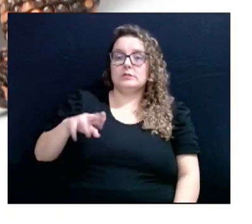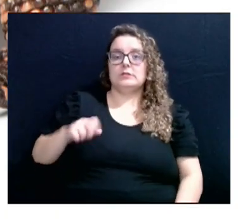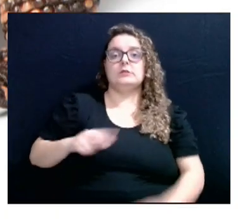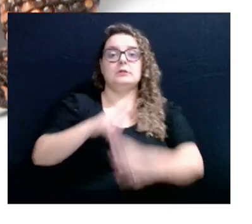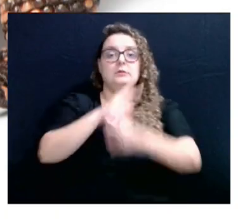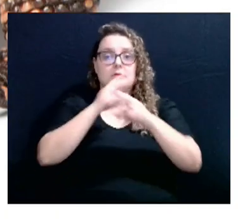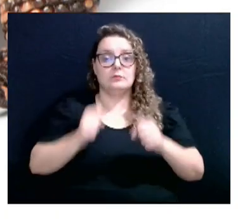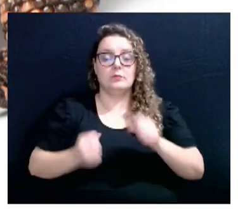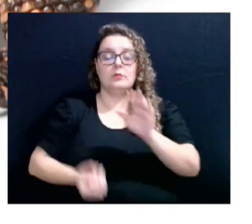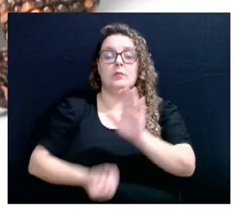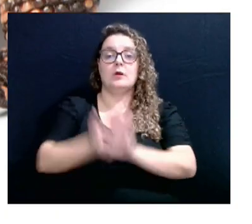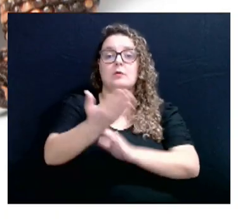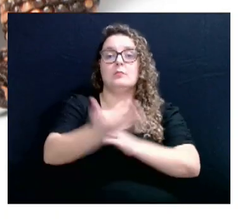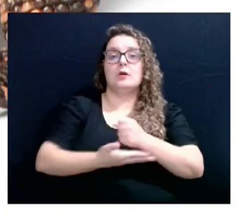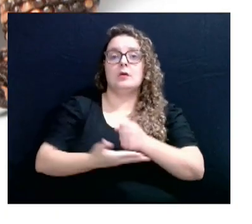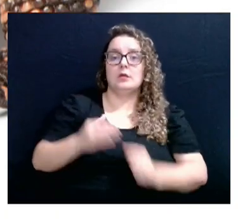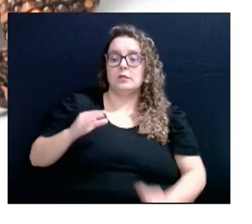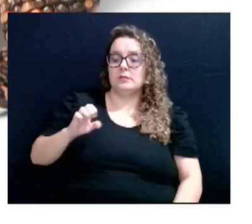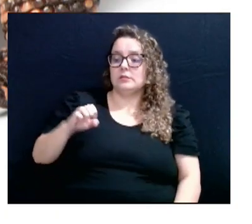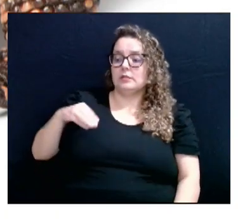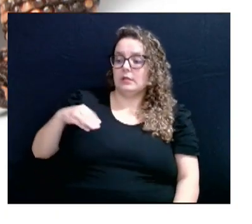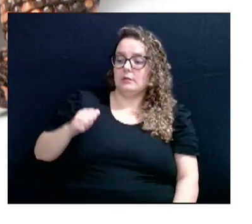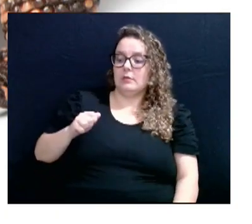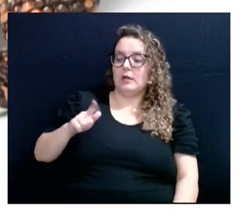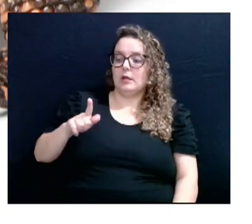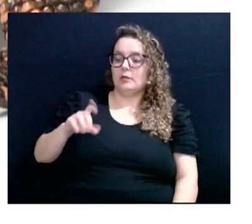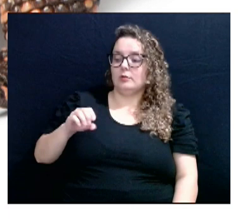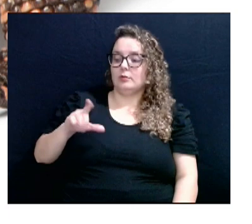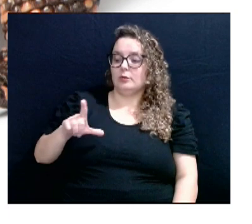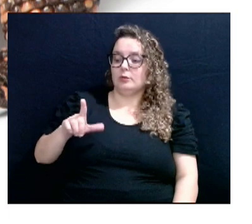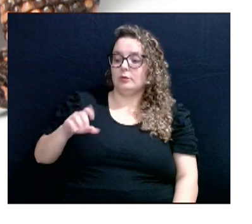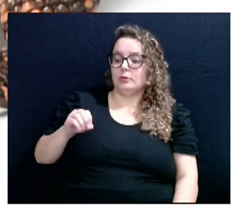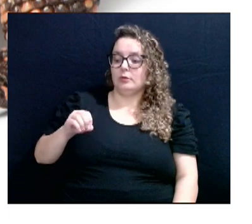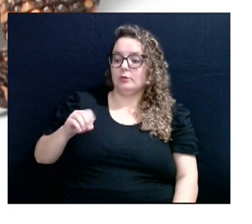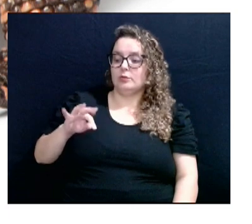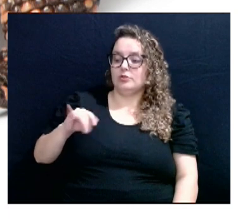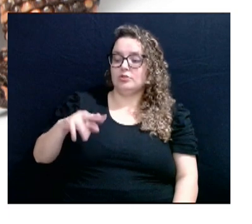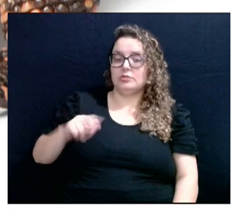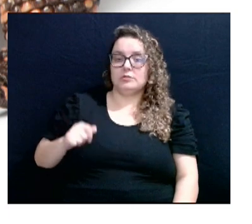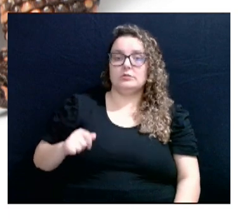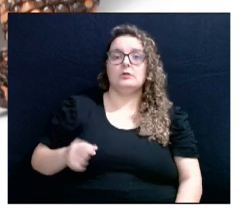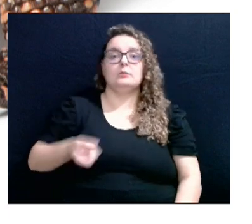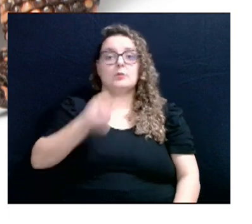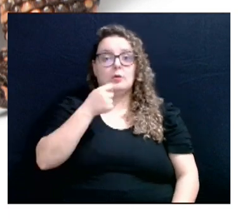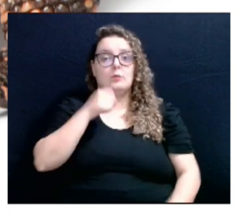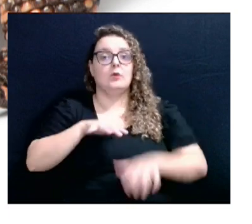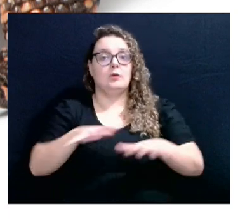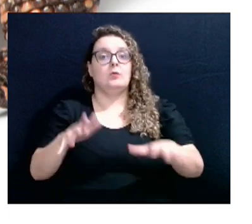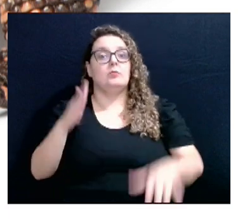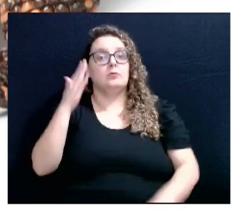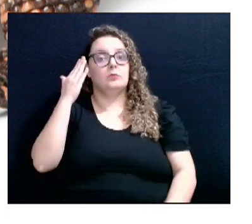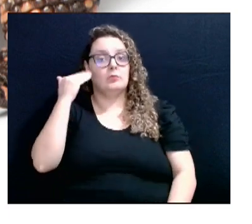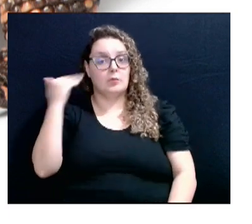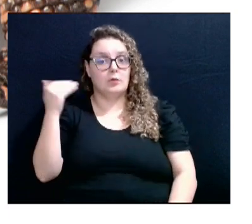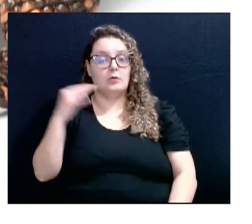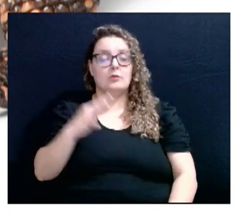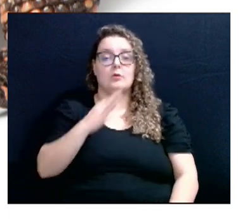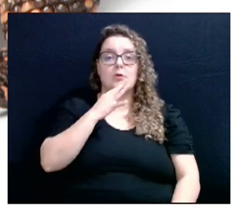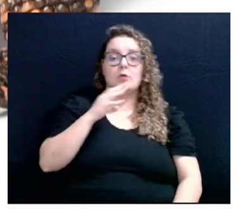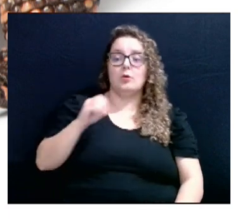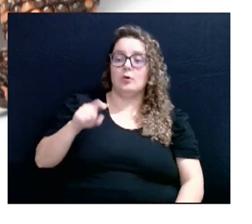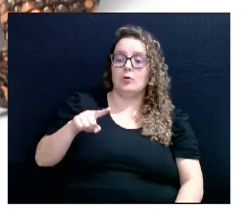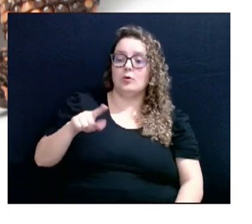da semaglutida, o princípio ativo de medicamentos amplamente conhecidos como Ozempic, Wegovy